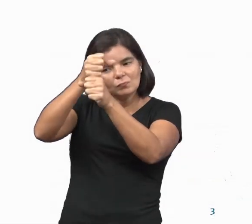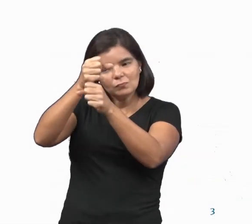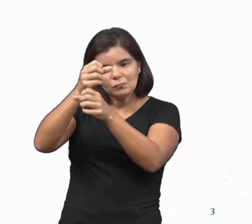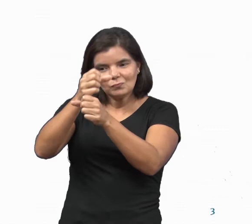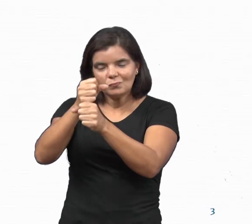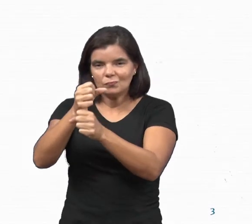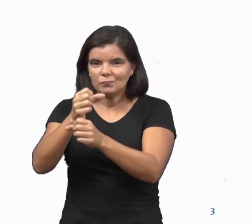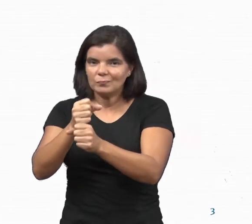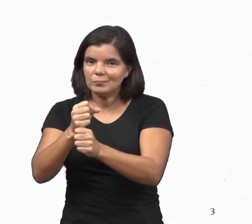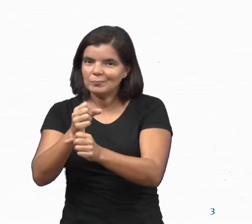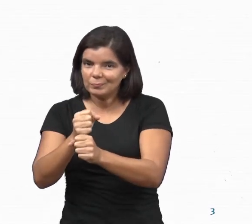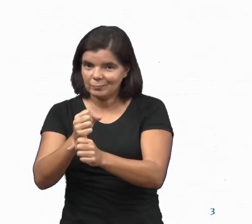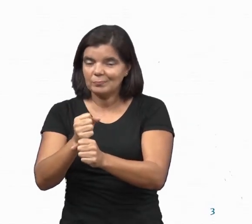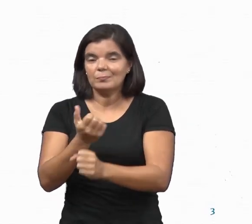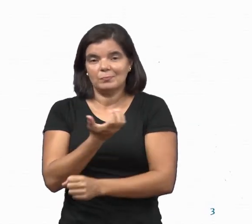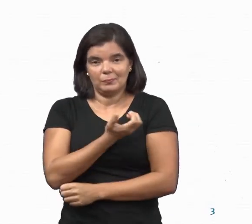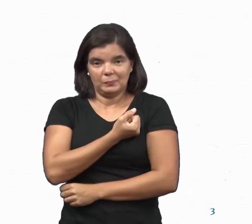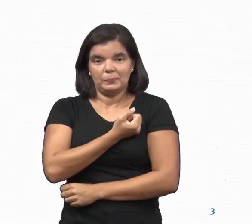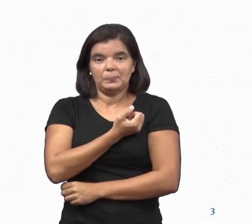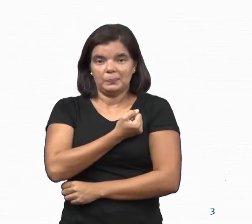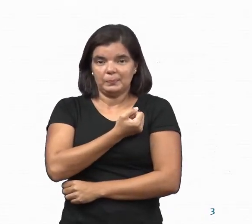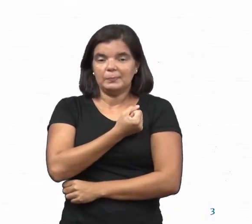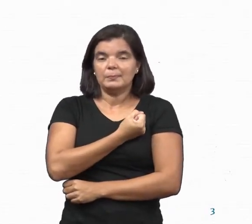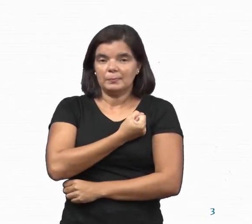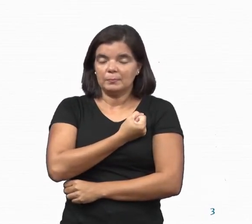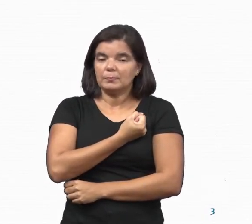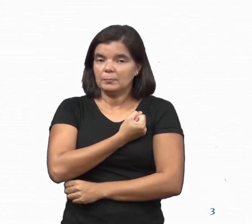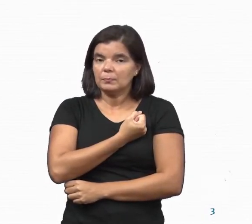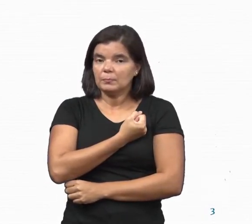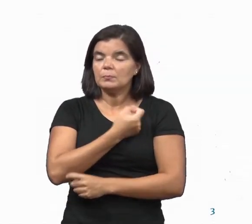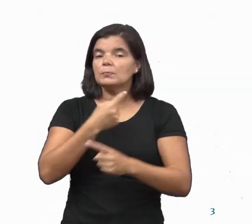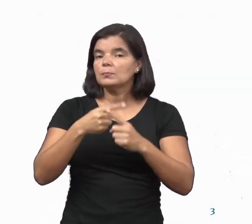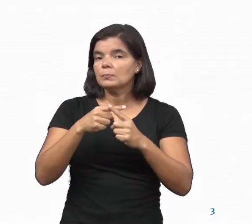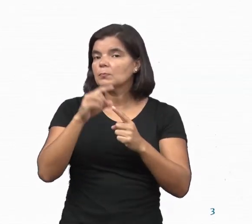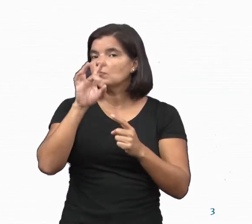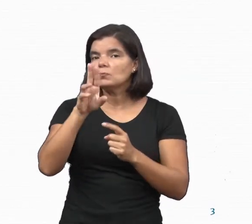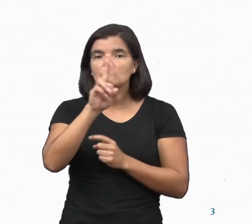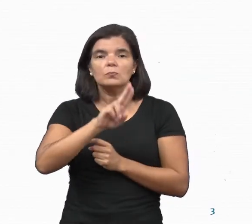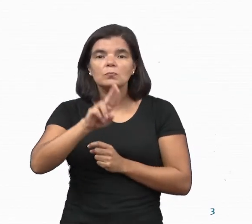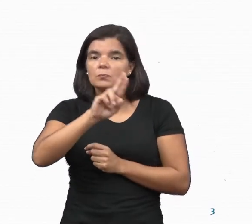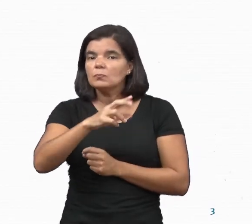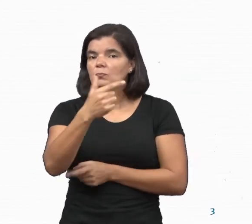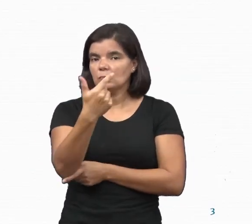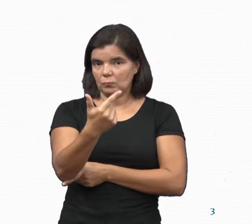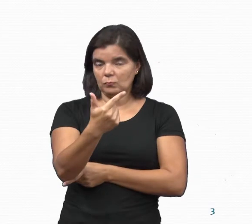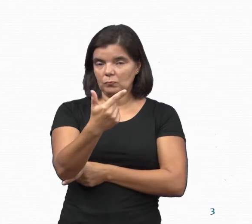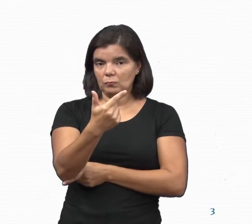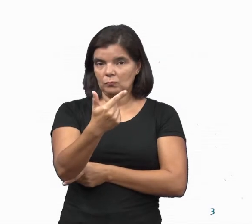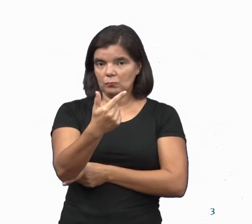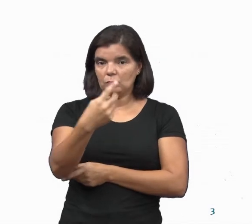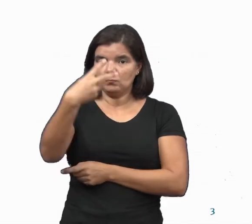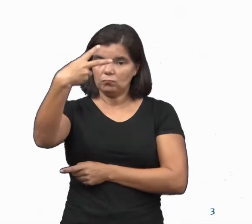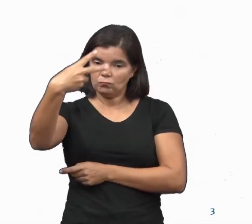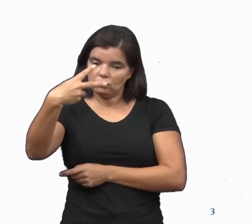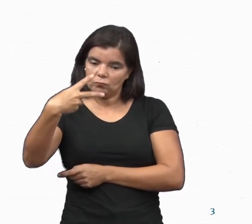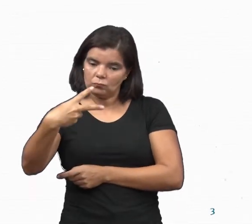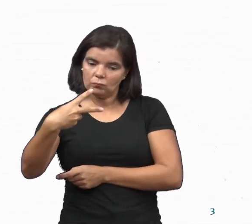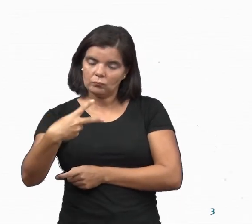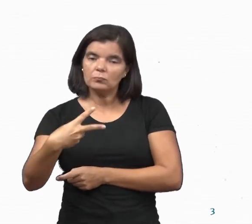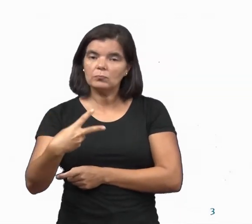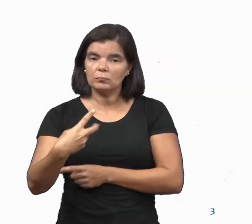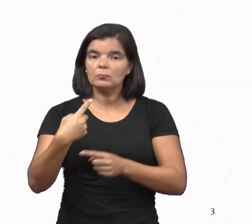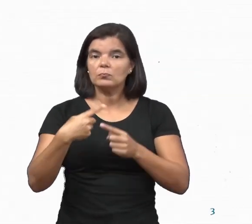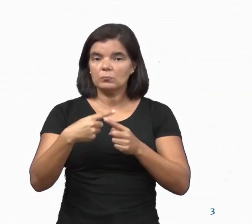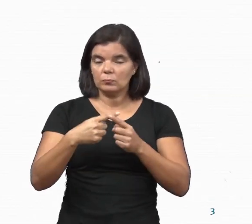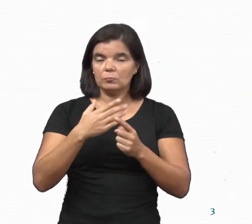juntar esses números primos que eu usei para dividir, que na verdade só usei o 2, para juntá-los de 2 em 2, porque o índice